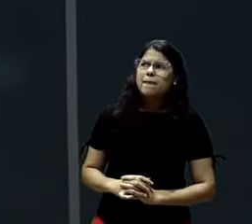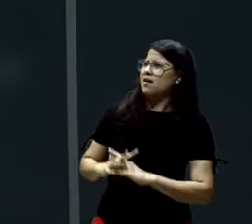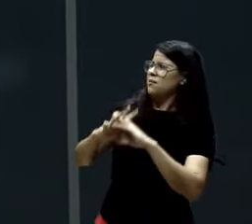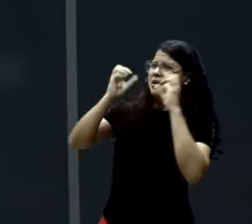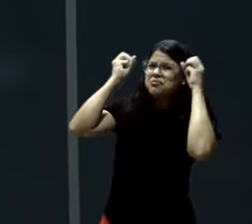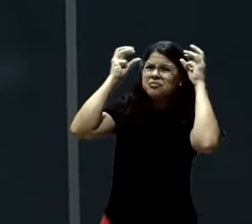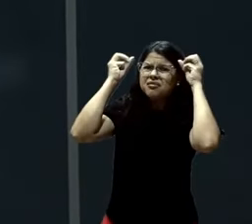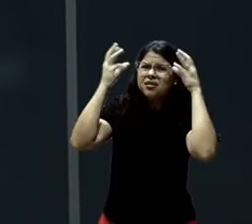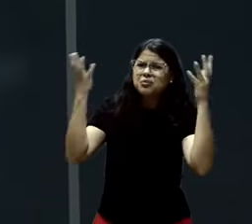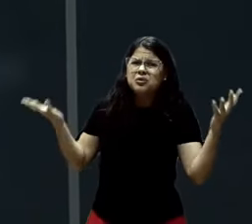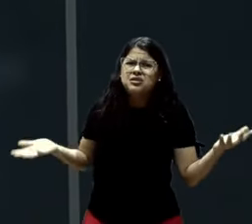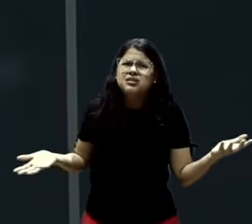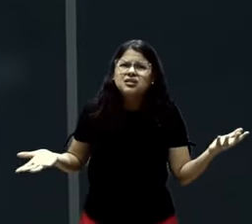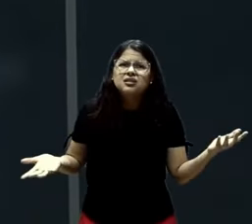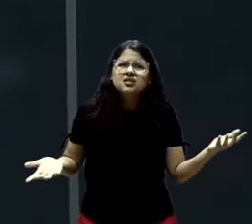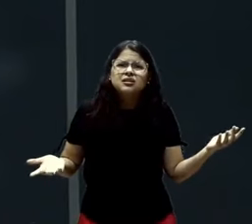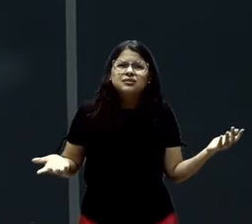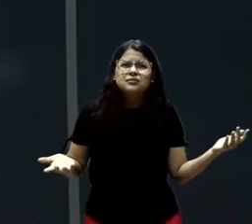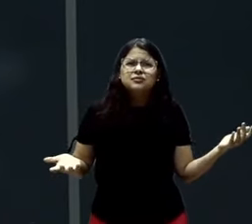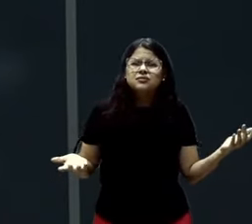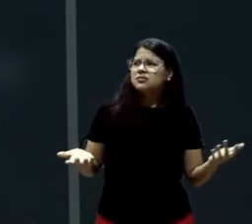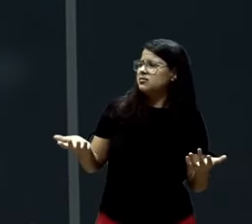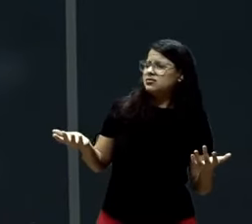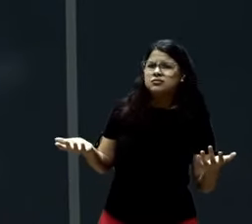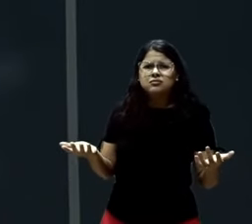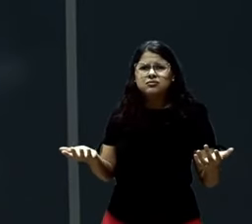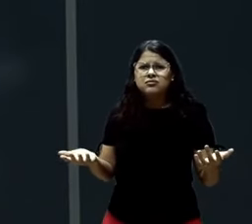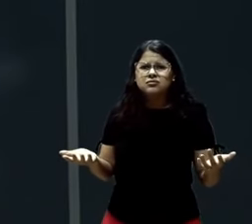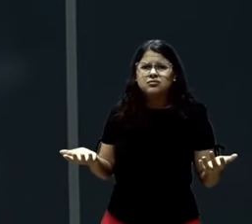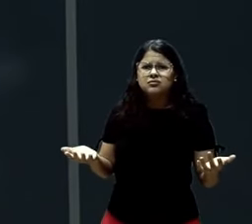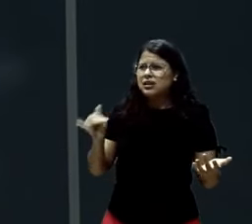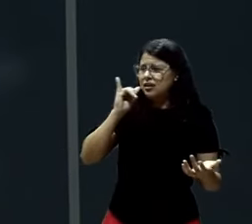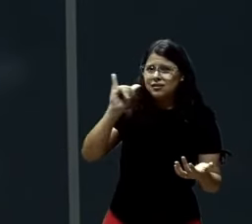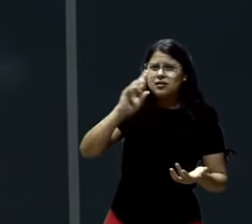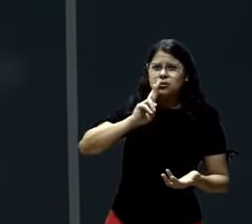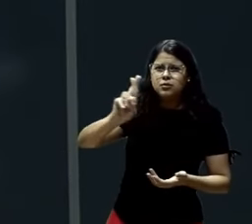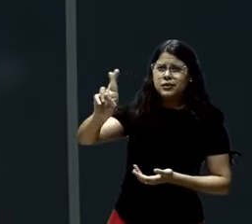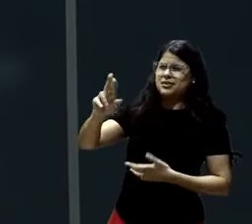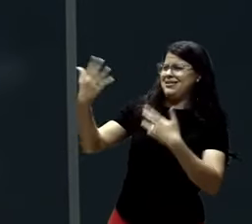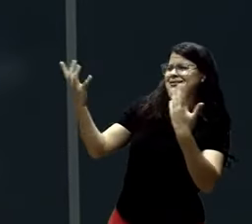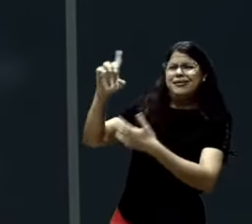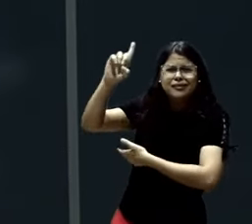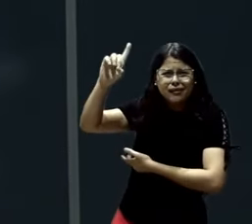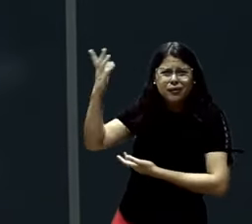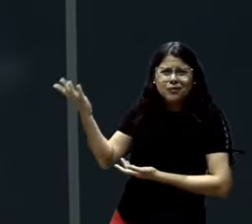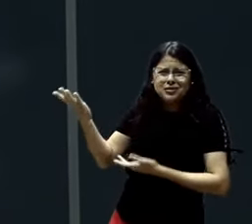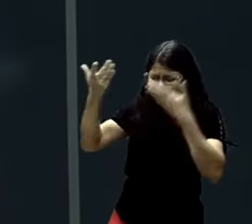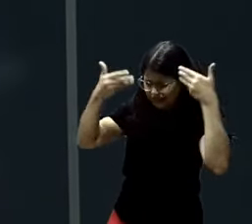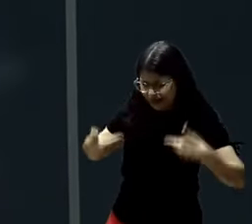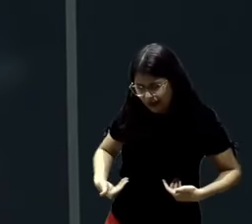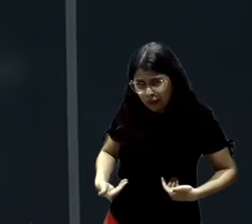Moisés olha aquilo e ele vai dizer o seguinte para Deus assim: ó, Deus, quem sou